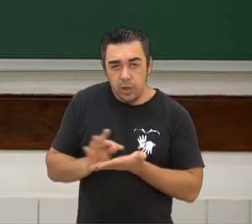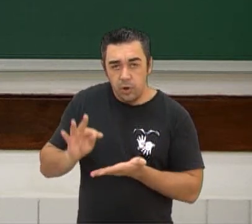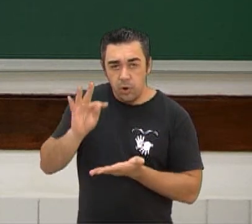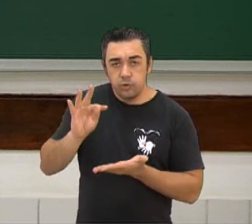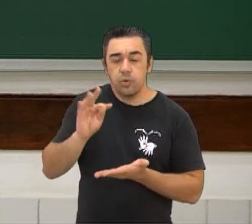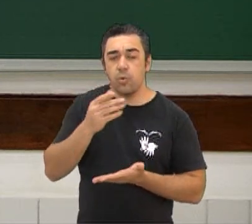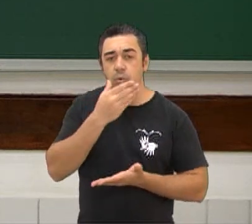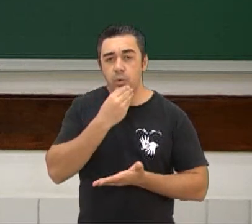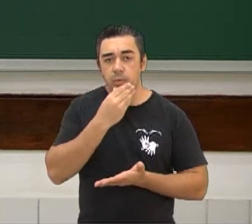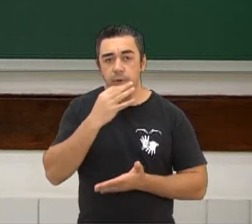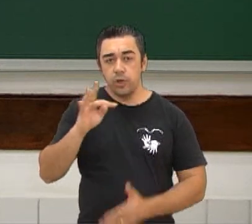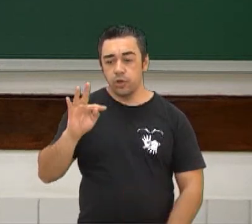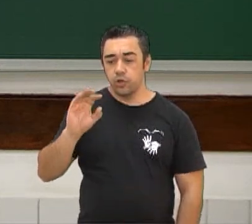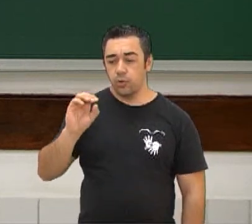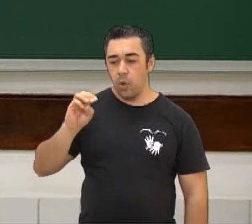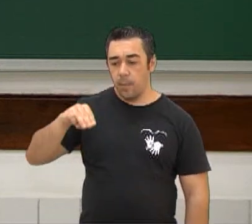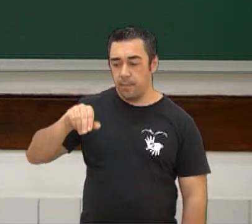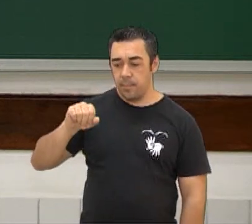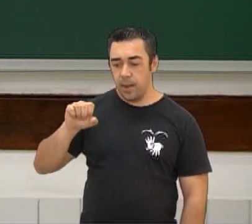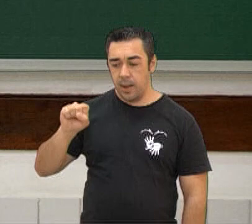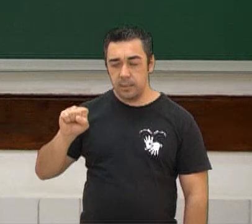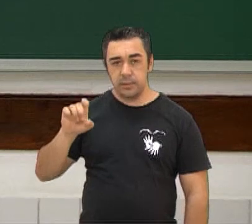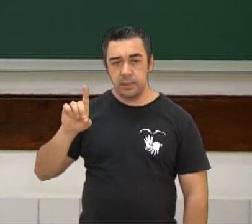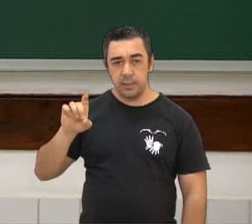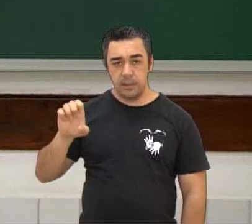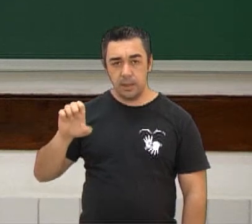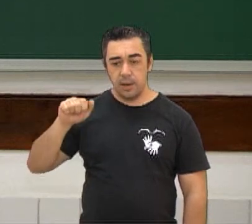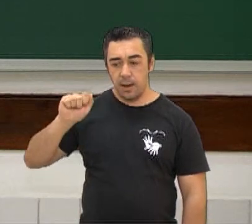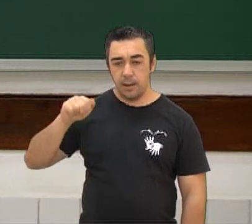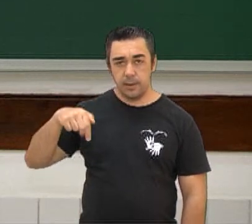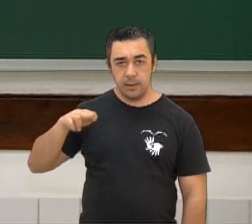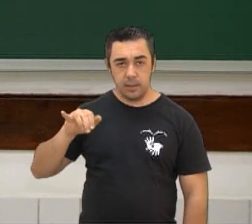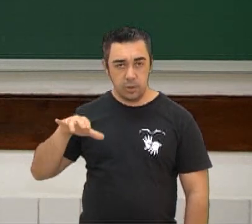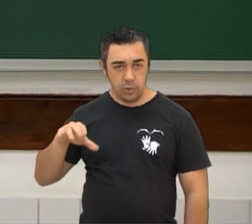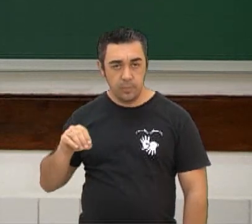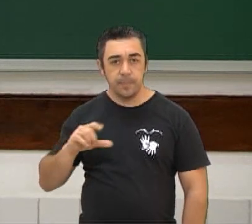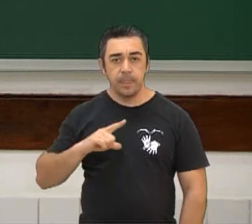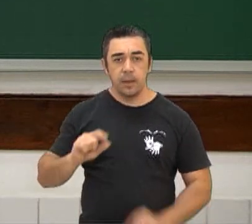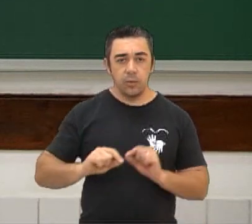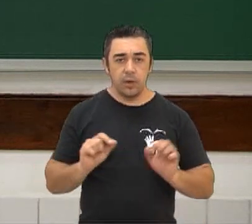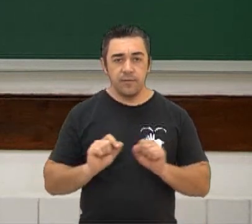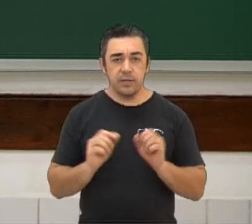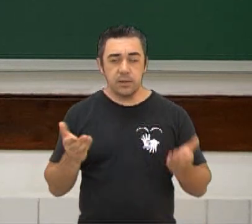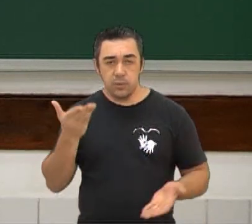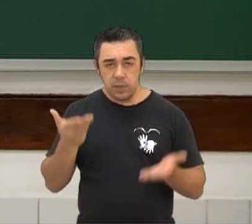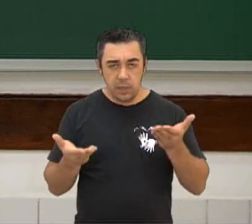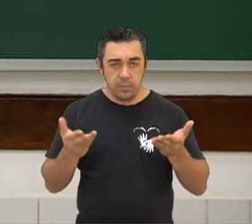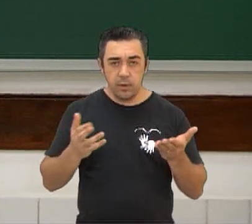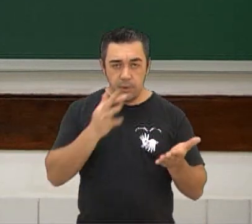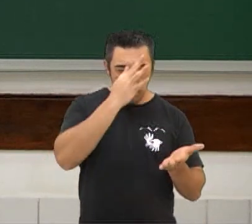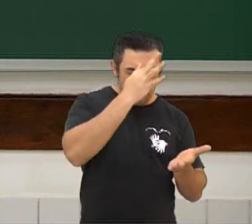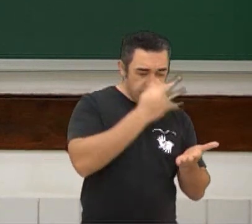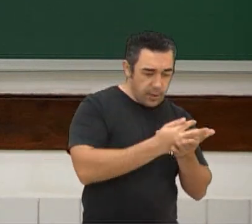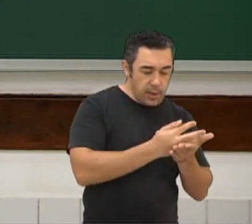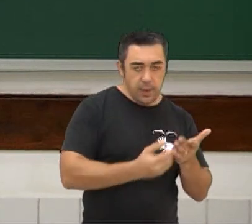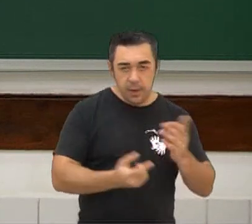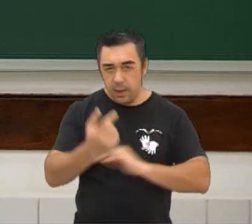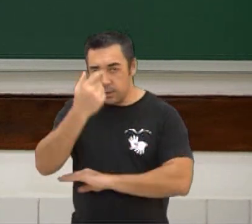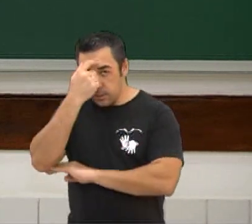conhecimento, juntando fé e razão. Mas passado Tomás de Aquino, logo a seguir, começa